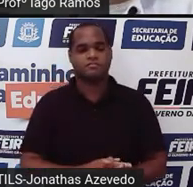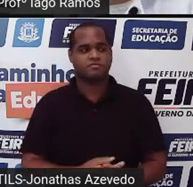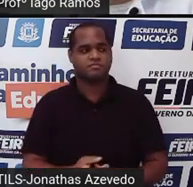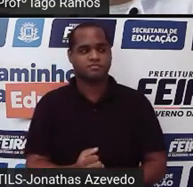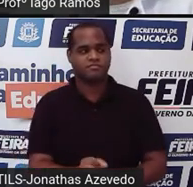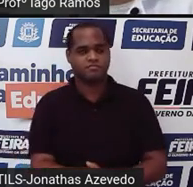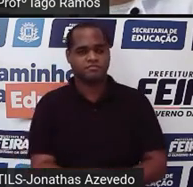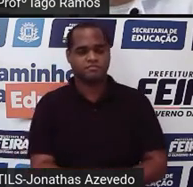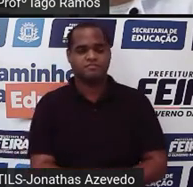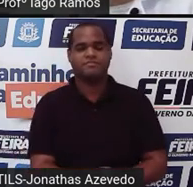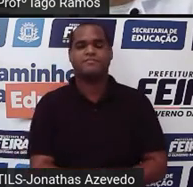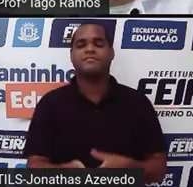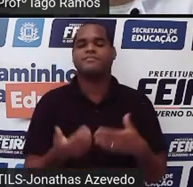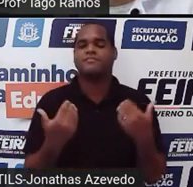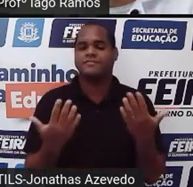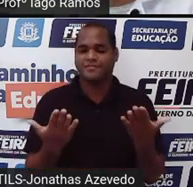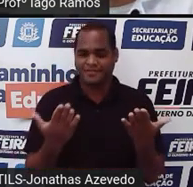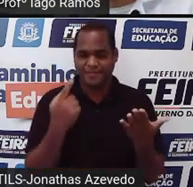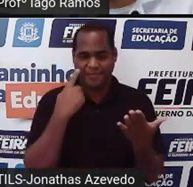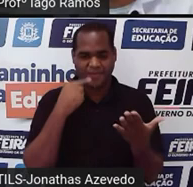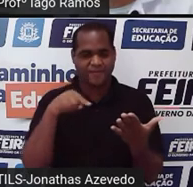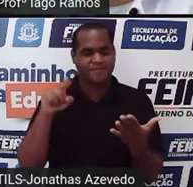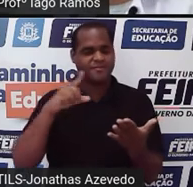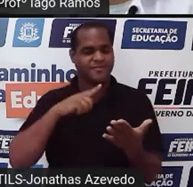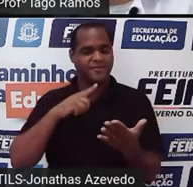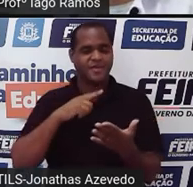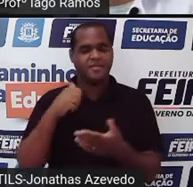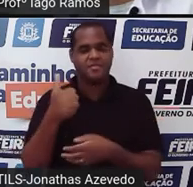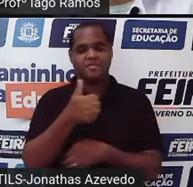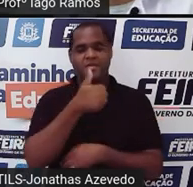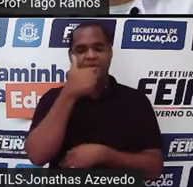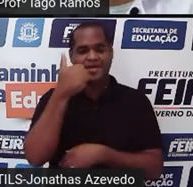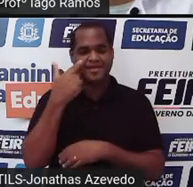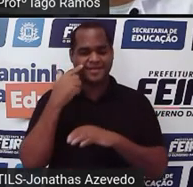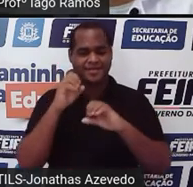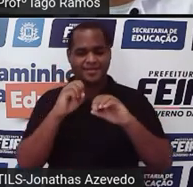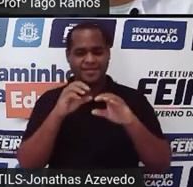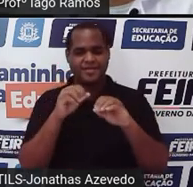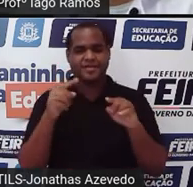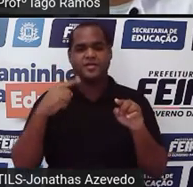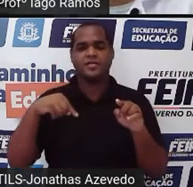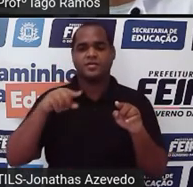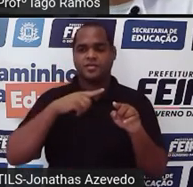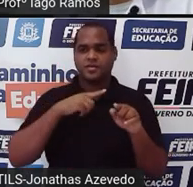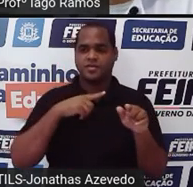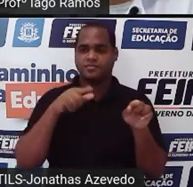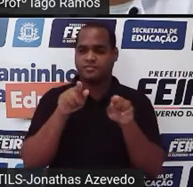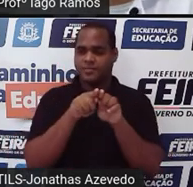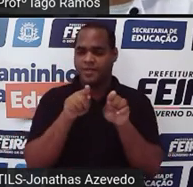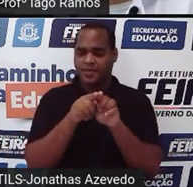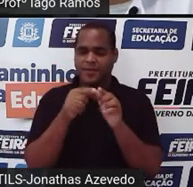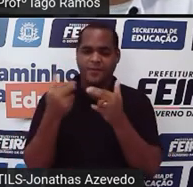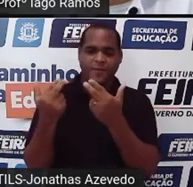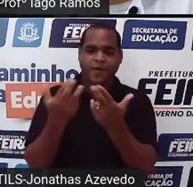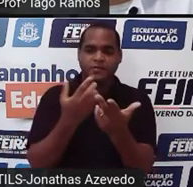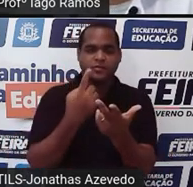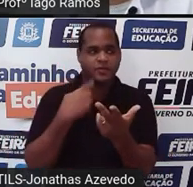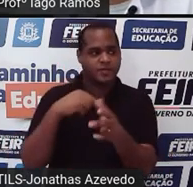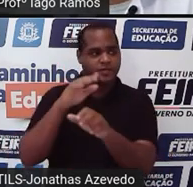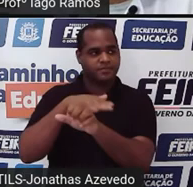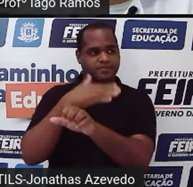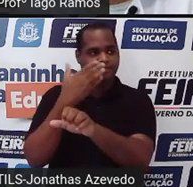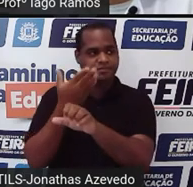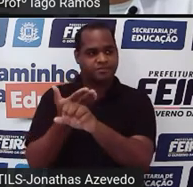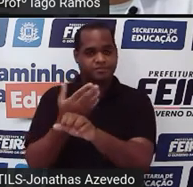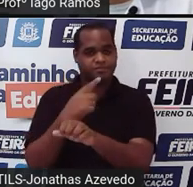bom então é isso aí Espero que você tenha curtido a nossa aula nós aqui curtimos bastante mas a gente vai ficar por aqui